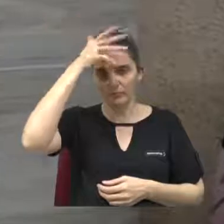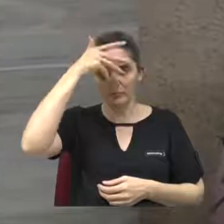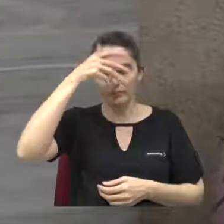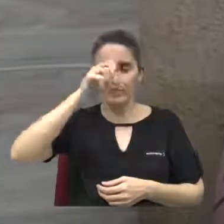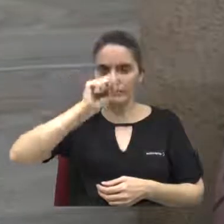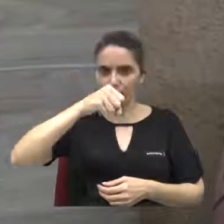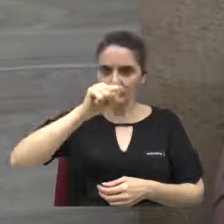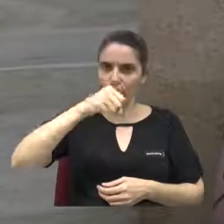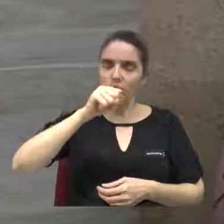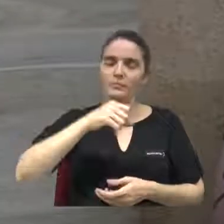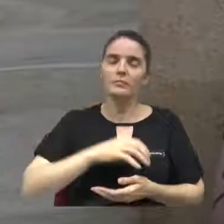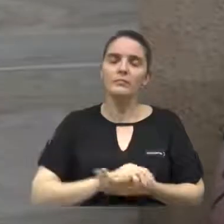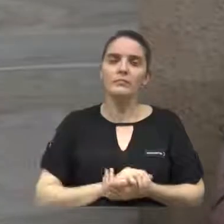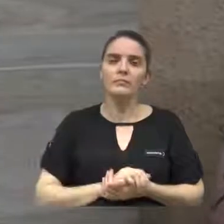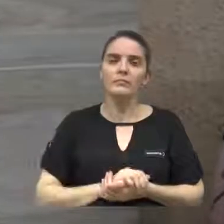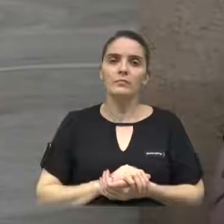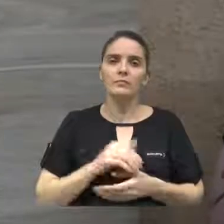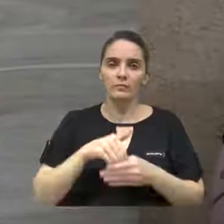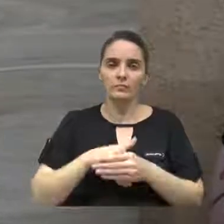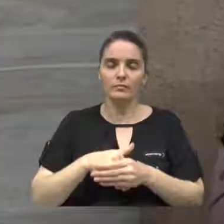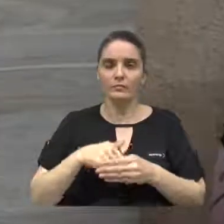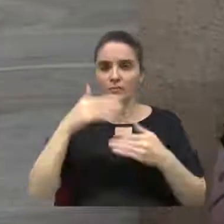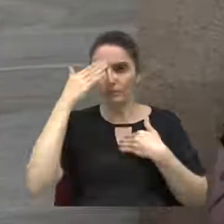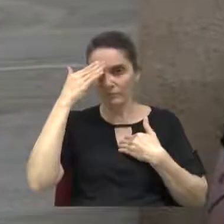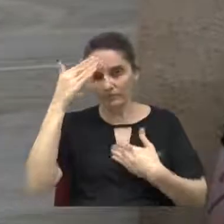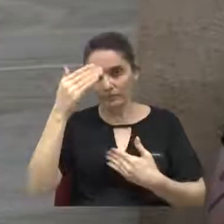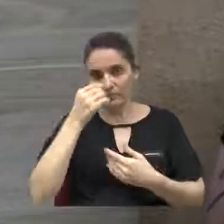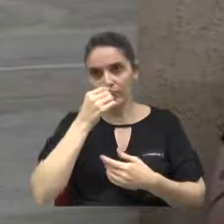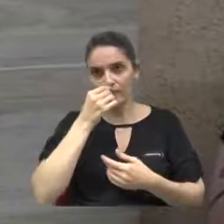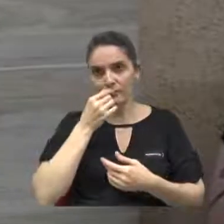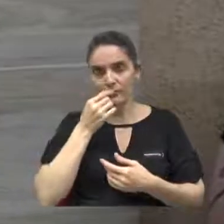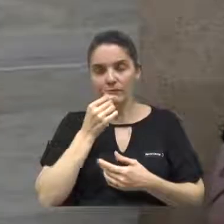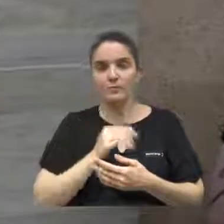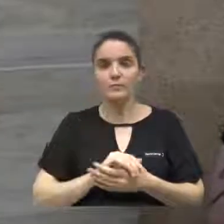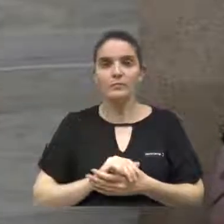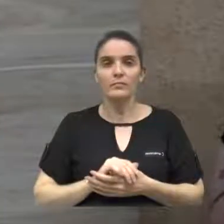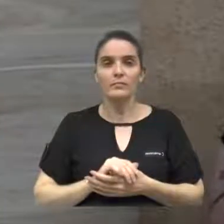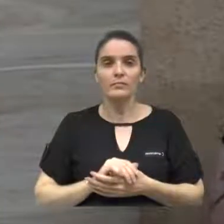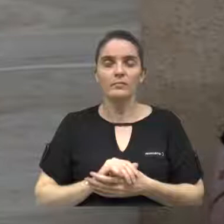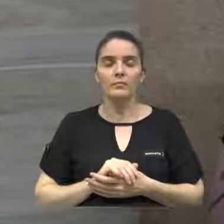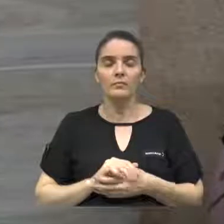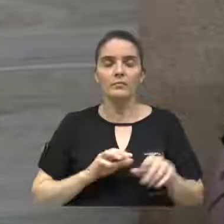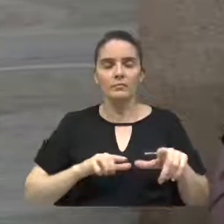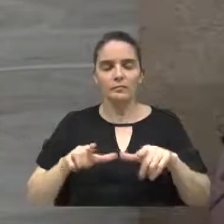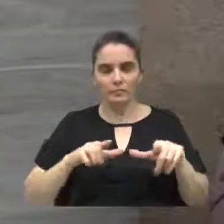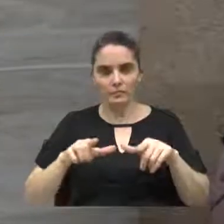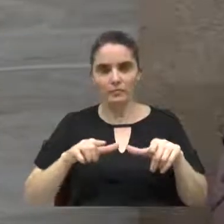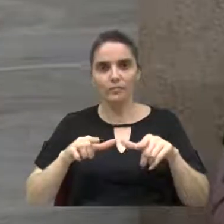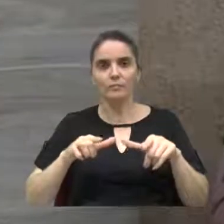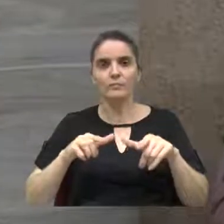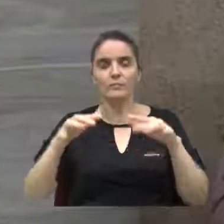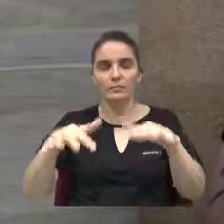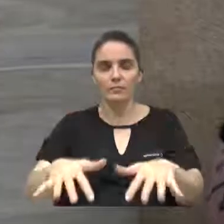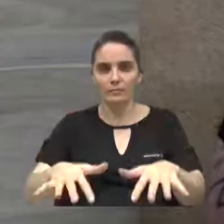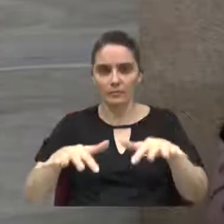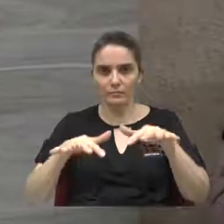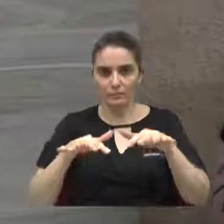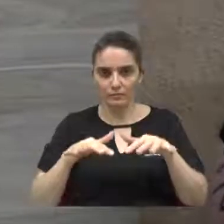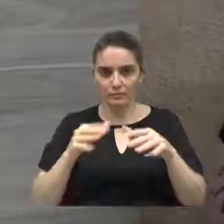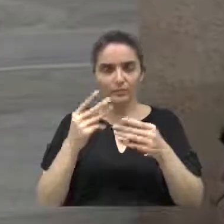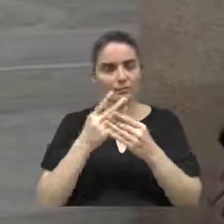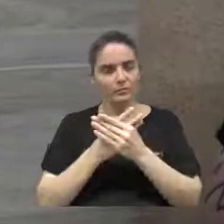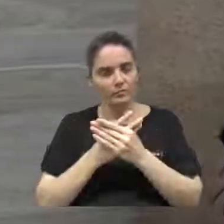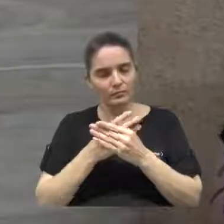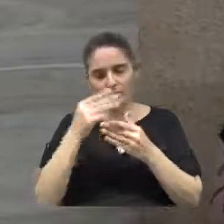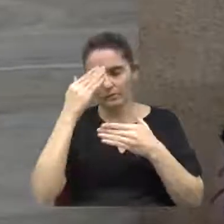é favorável e agradecendo ao senhor pelo belo trabalho que tem feito nesse plenário e nessa Câmara Municipal.